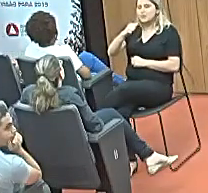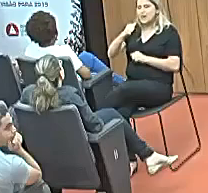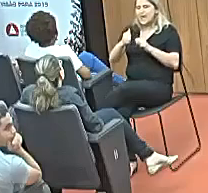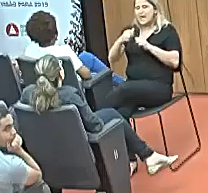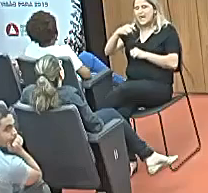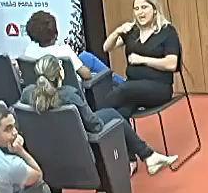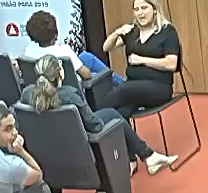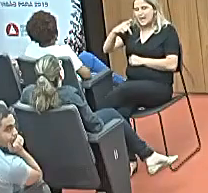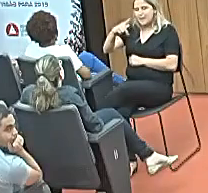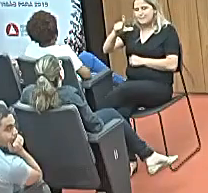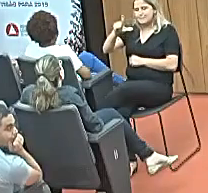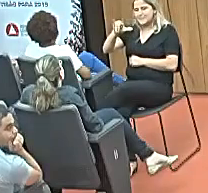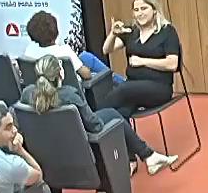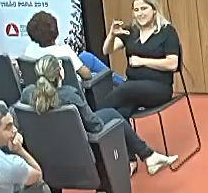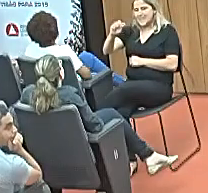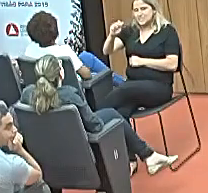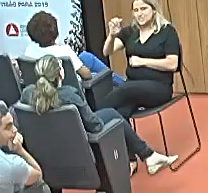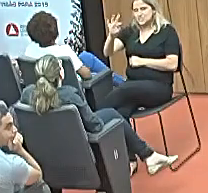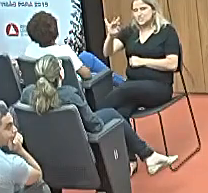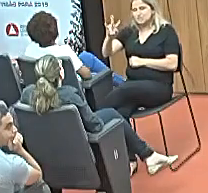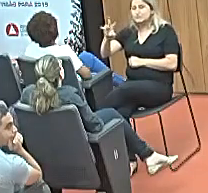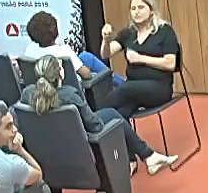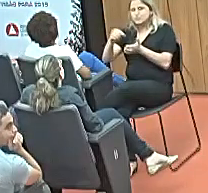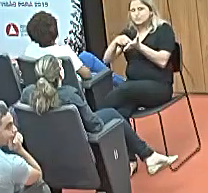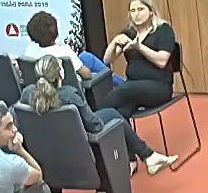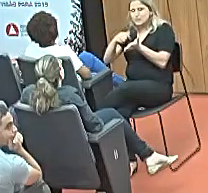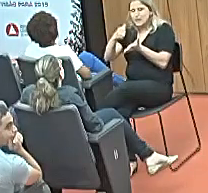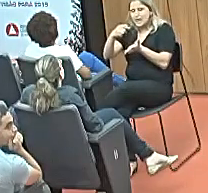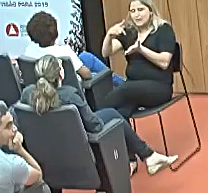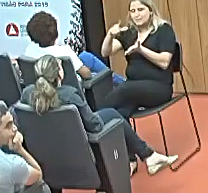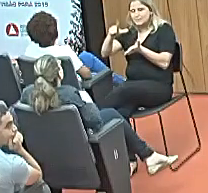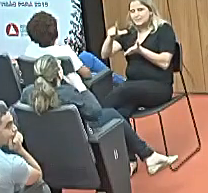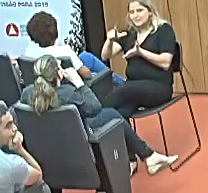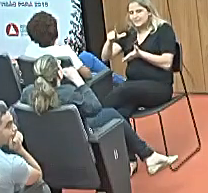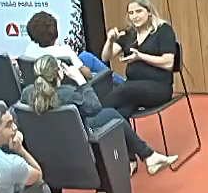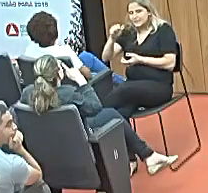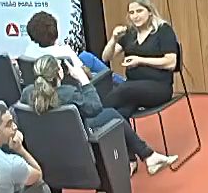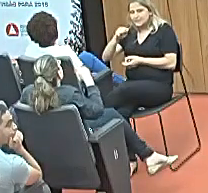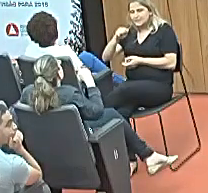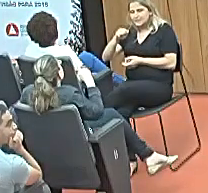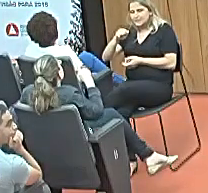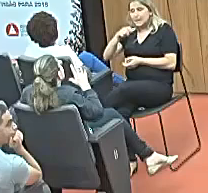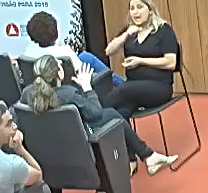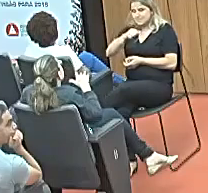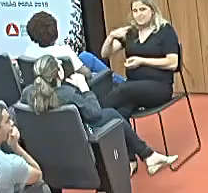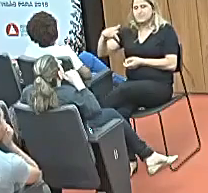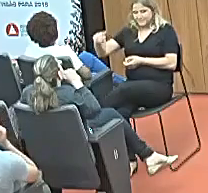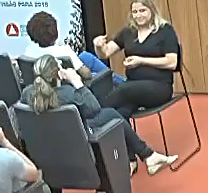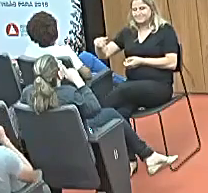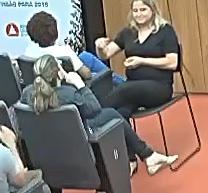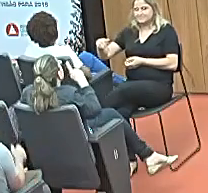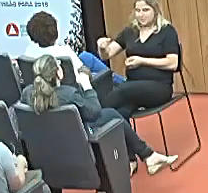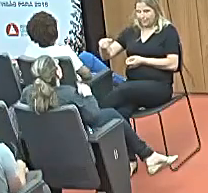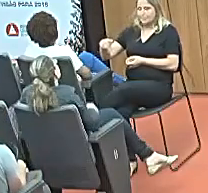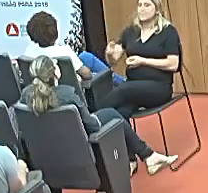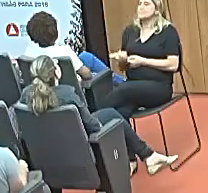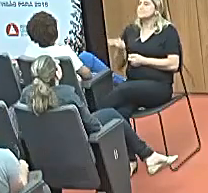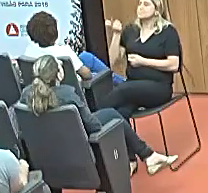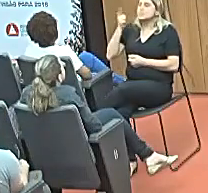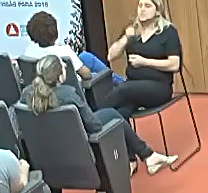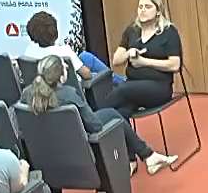integração e jerry dados da fiscalização garantir a implantação das